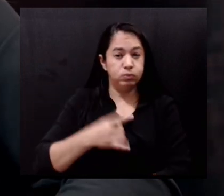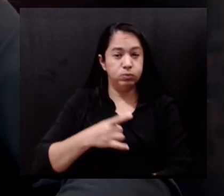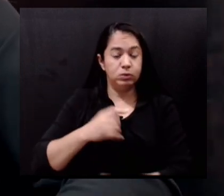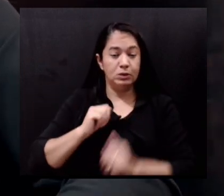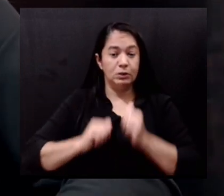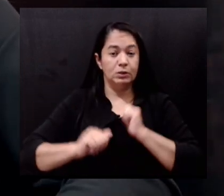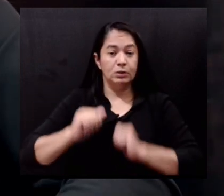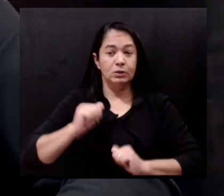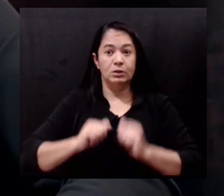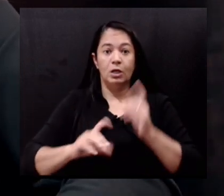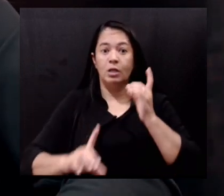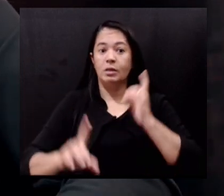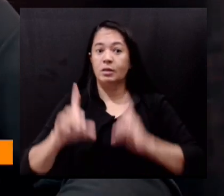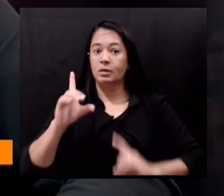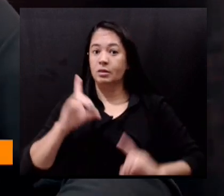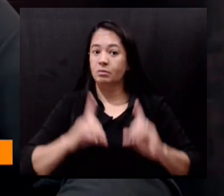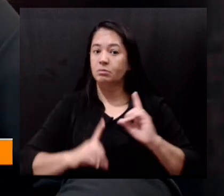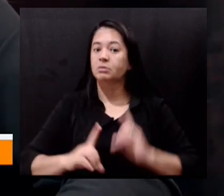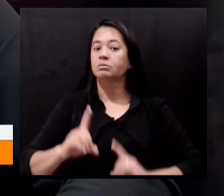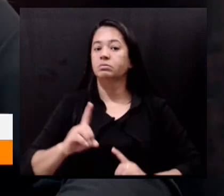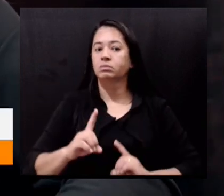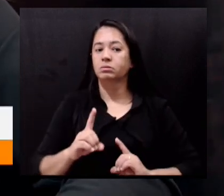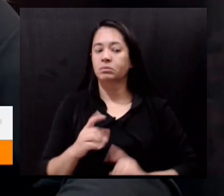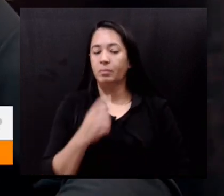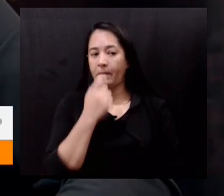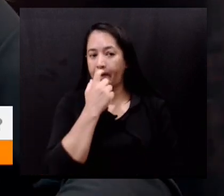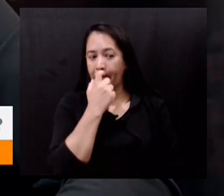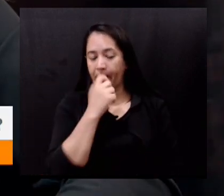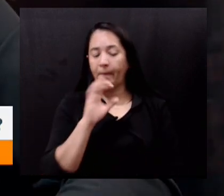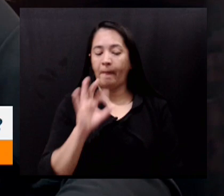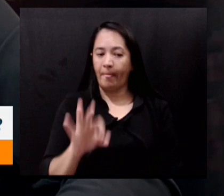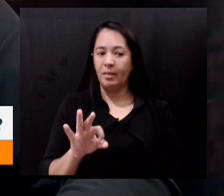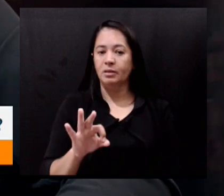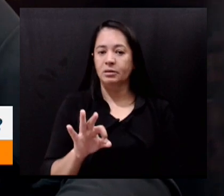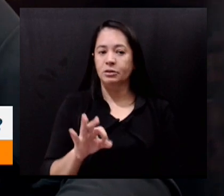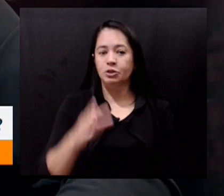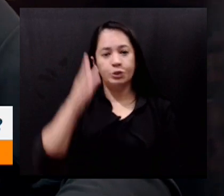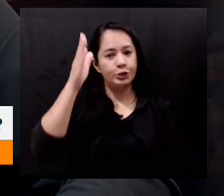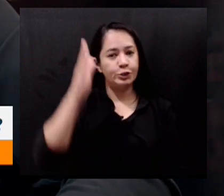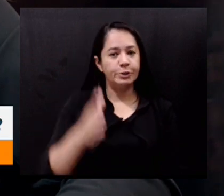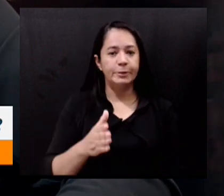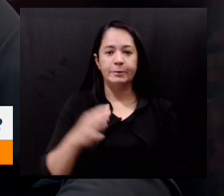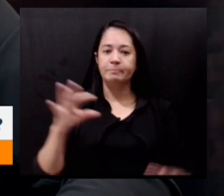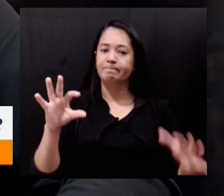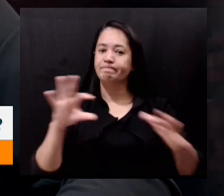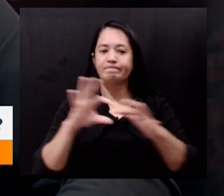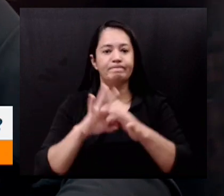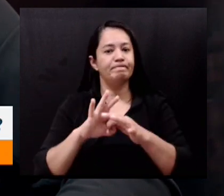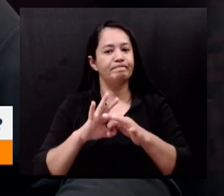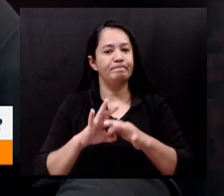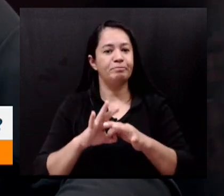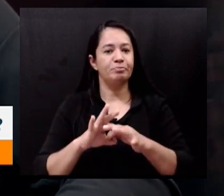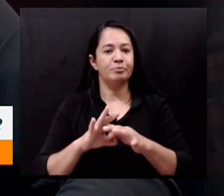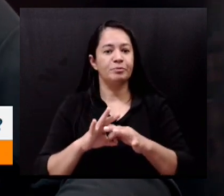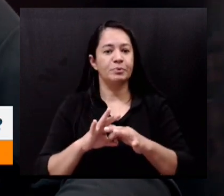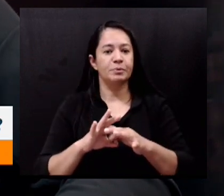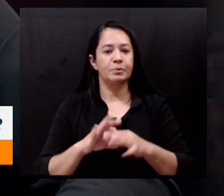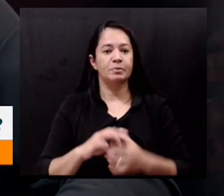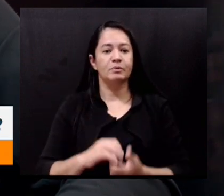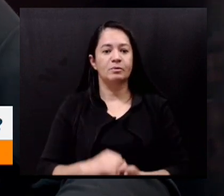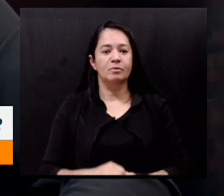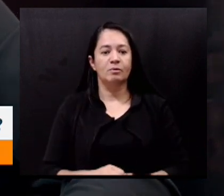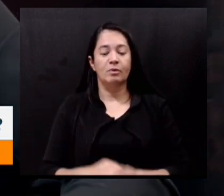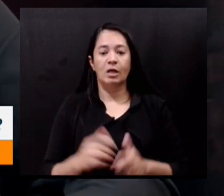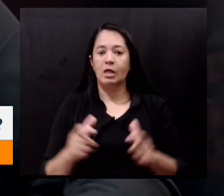depressão. Então, está diretamente relacionado e aumenta, assim, a